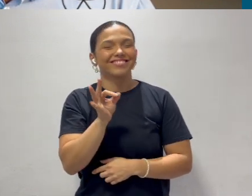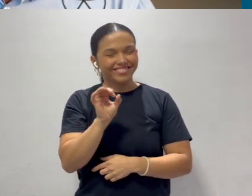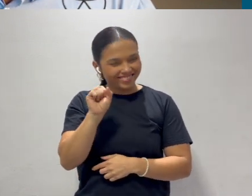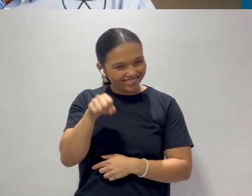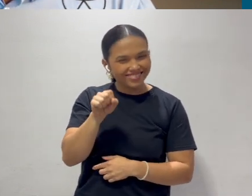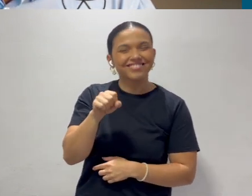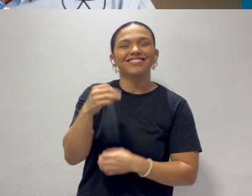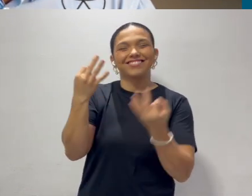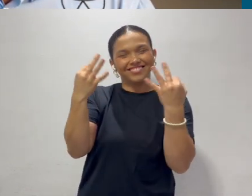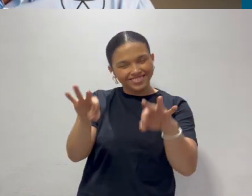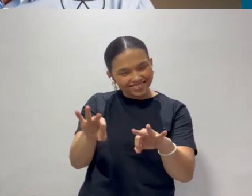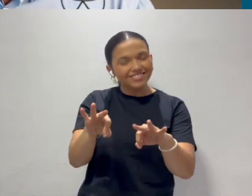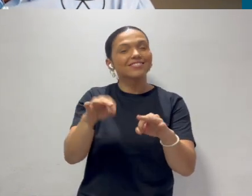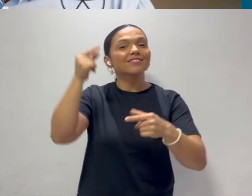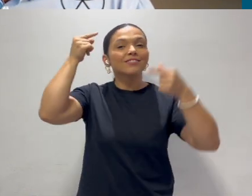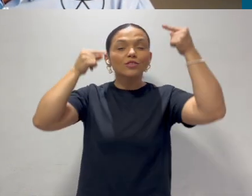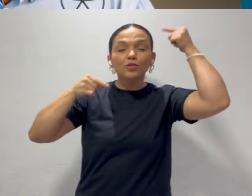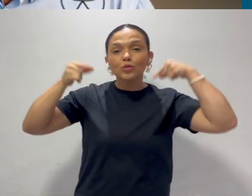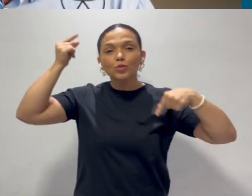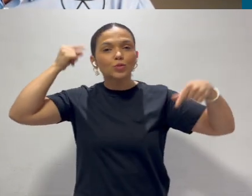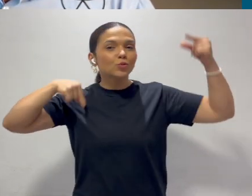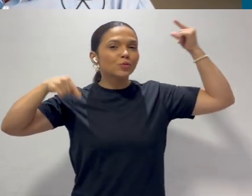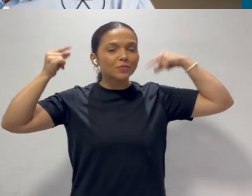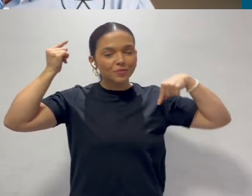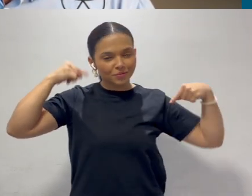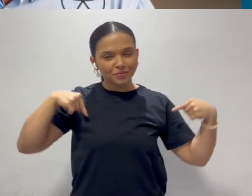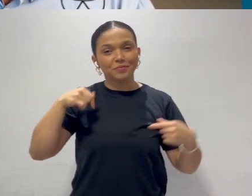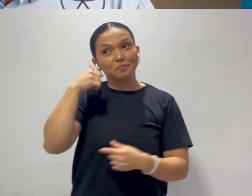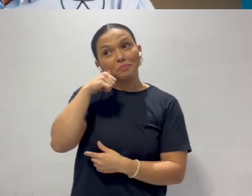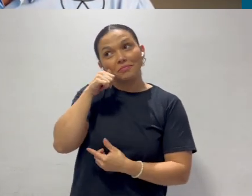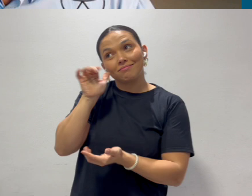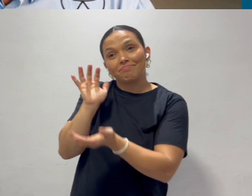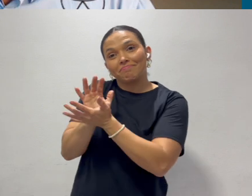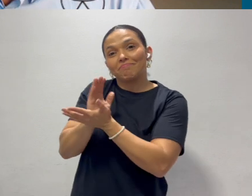isso, Suzane? Aloirados, sim, com luzes, né? Falamos com